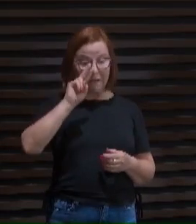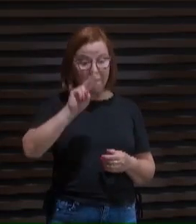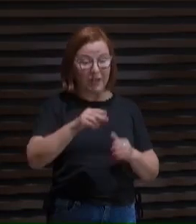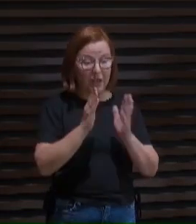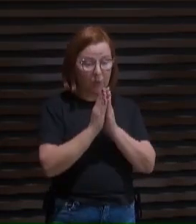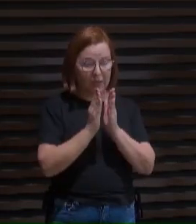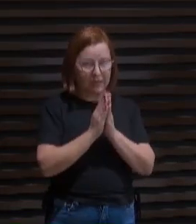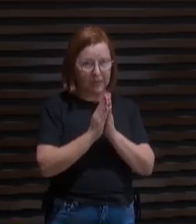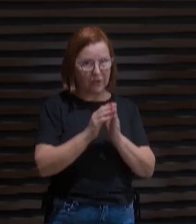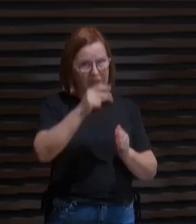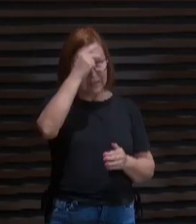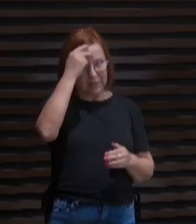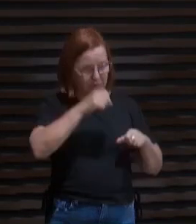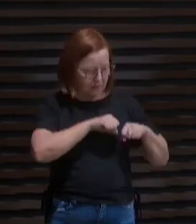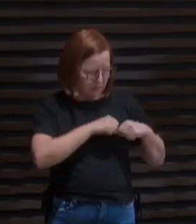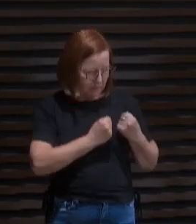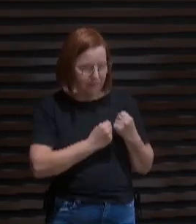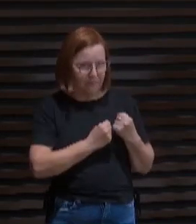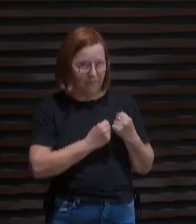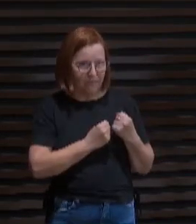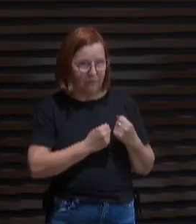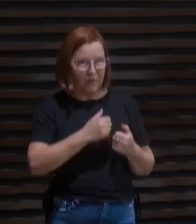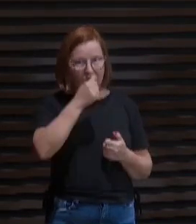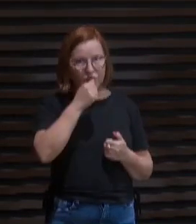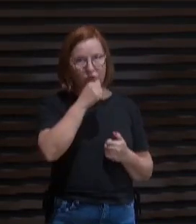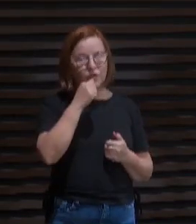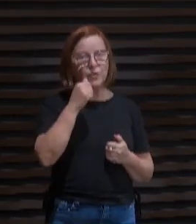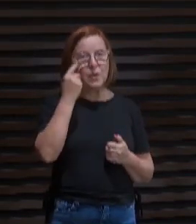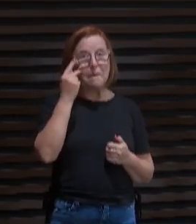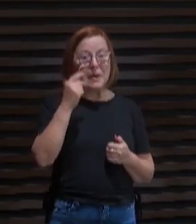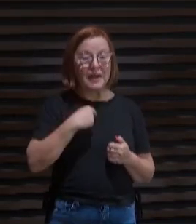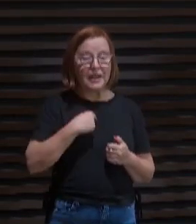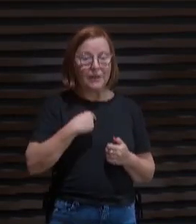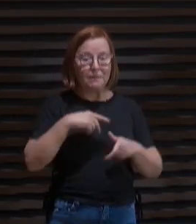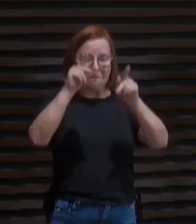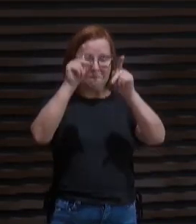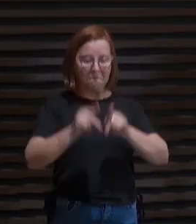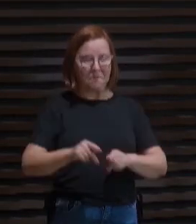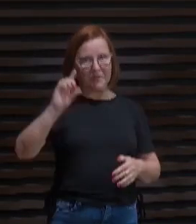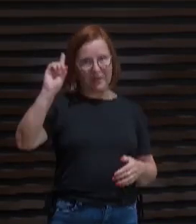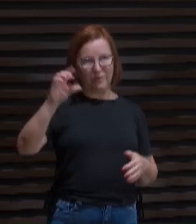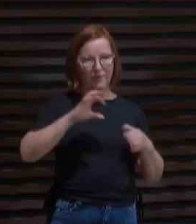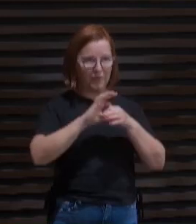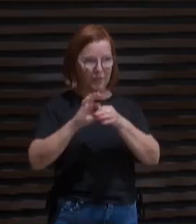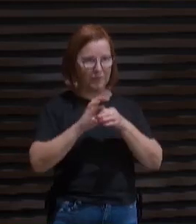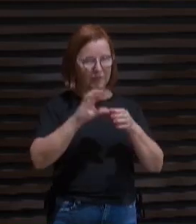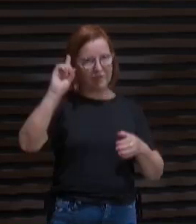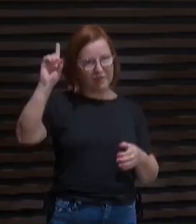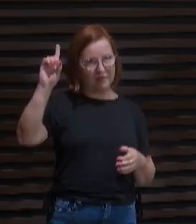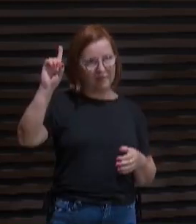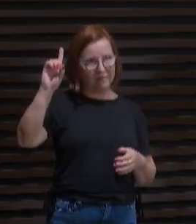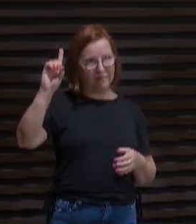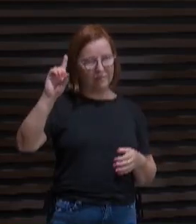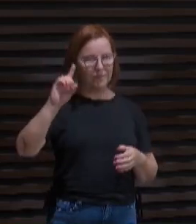contrito. O jejum é para eu estar na presença de Deus, em comunhão com Ele. Hoje eu decido